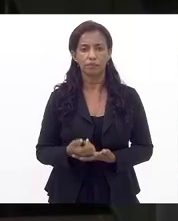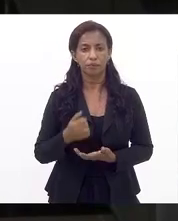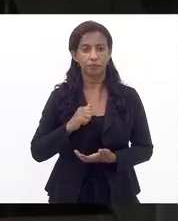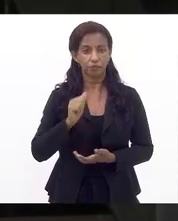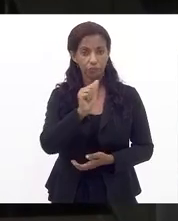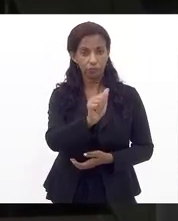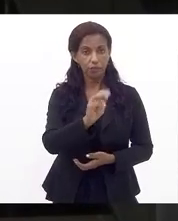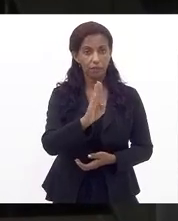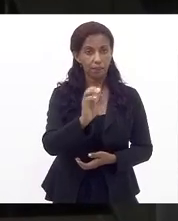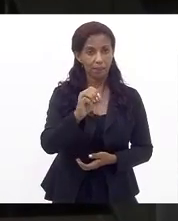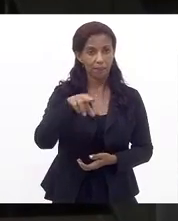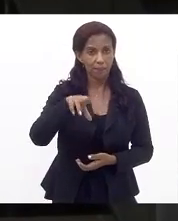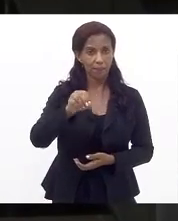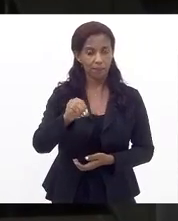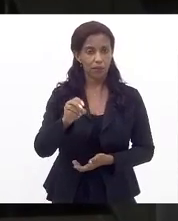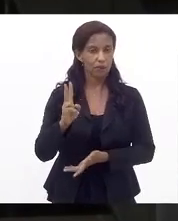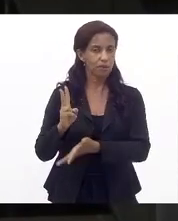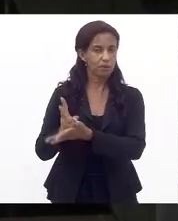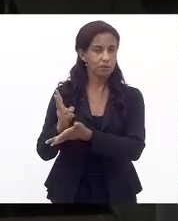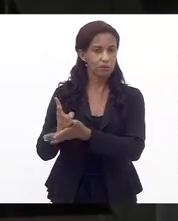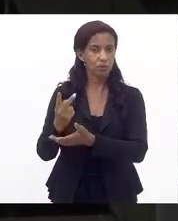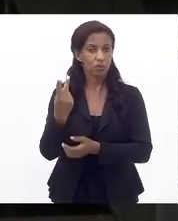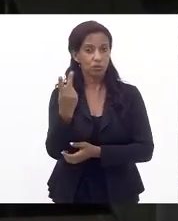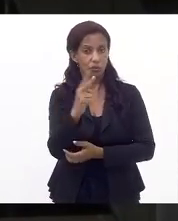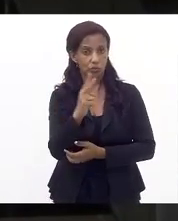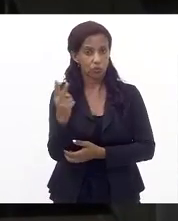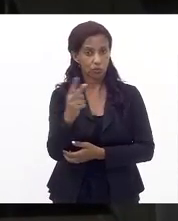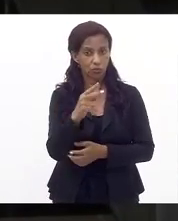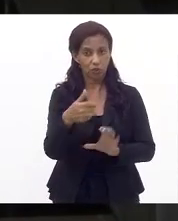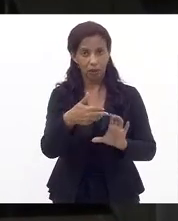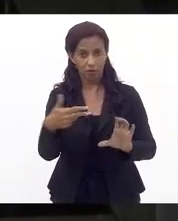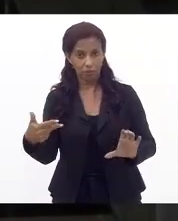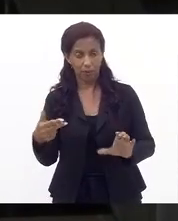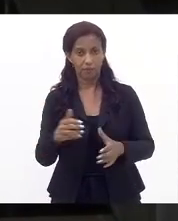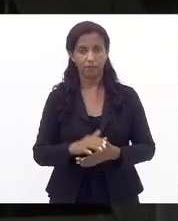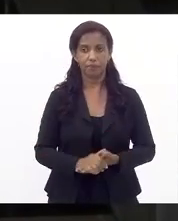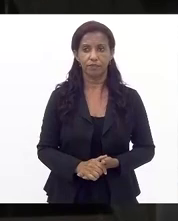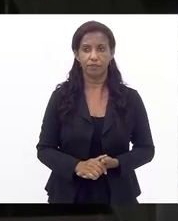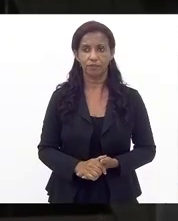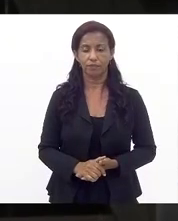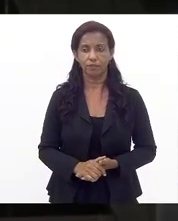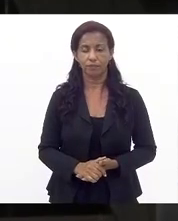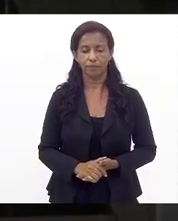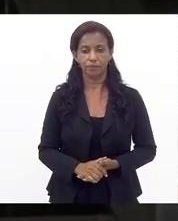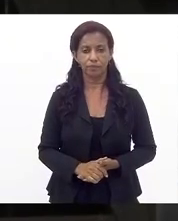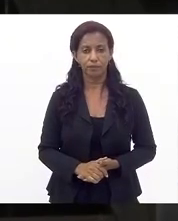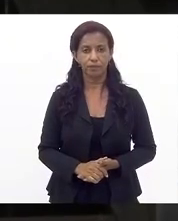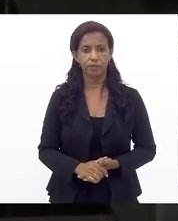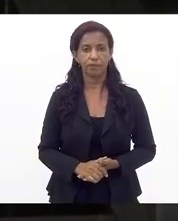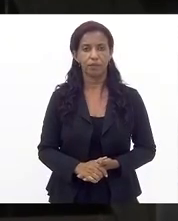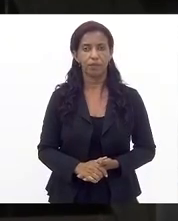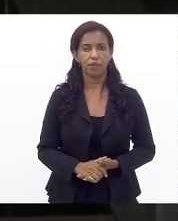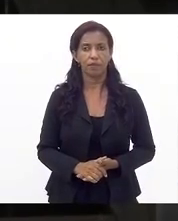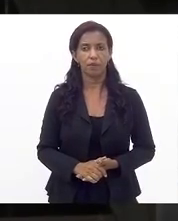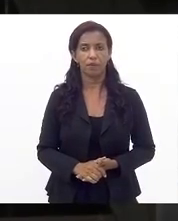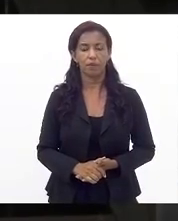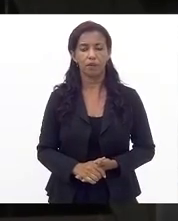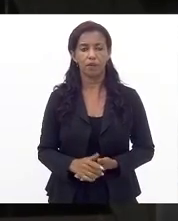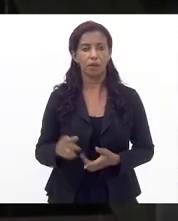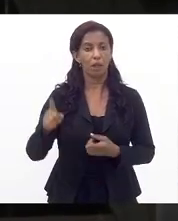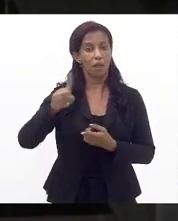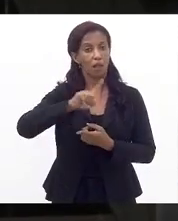do abono permanência né nos dois aspectos os dois aspectos a questão da banca permanece em relação